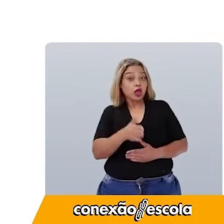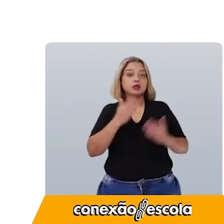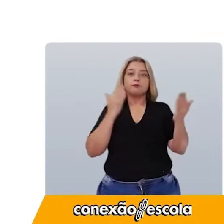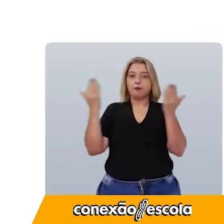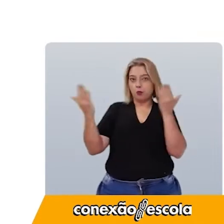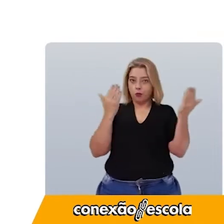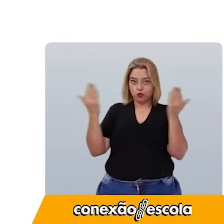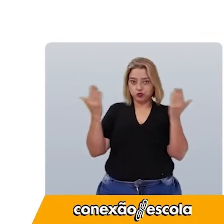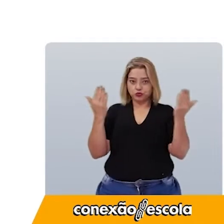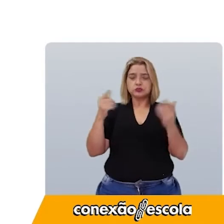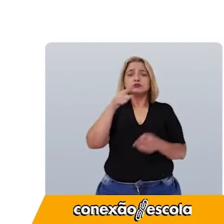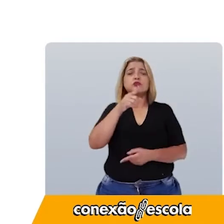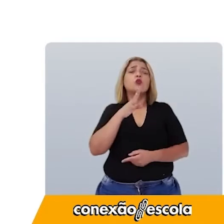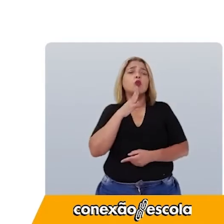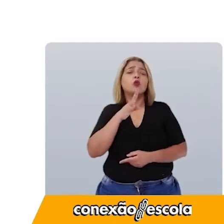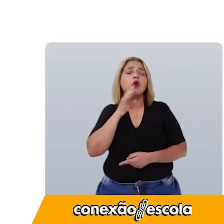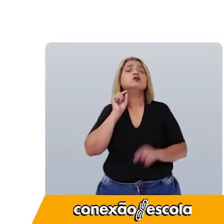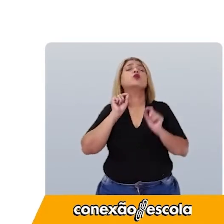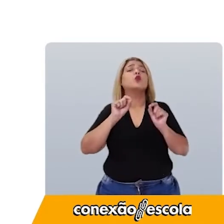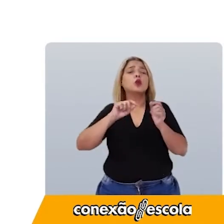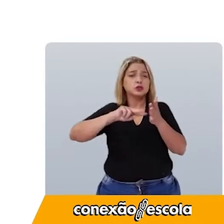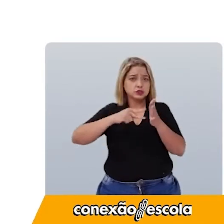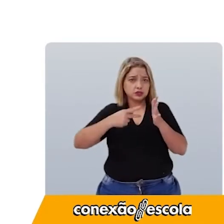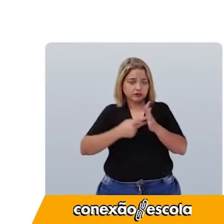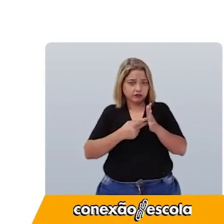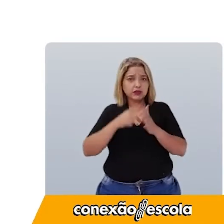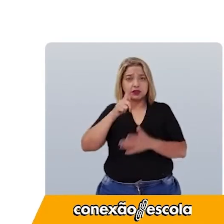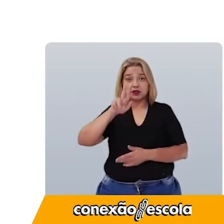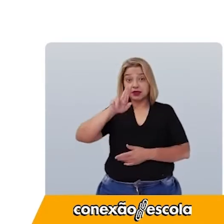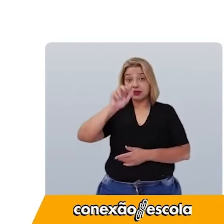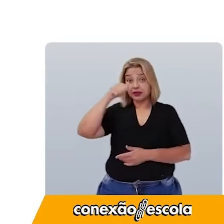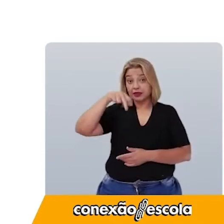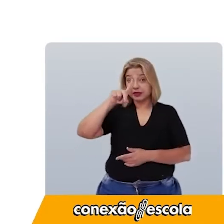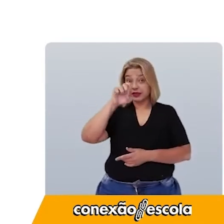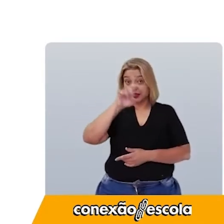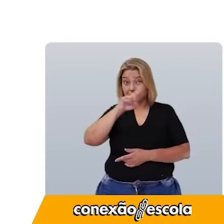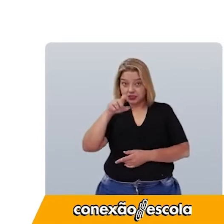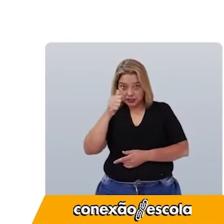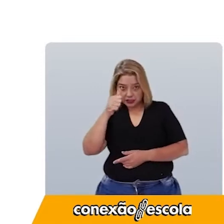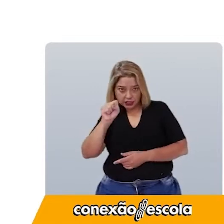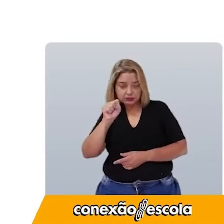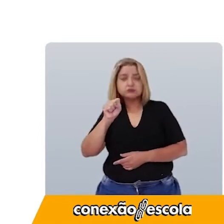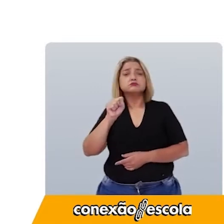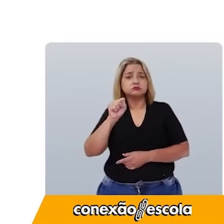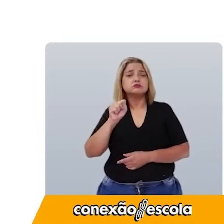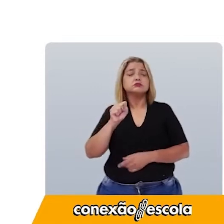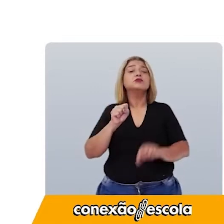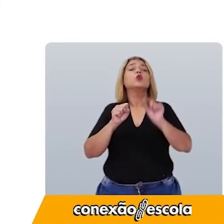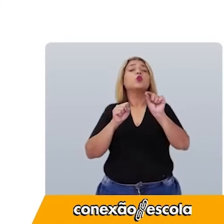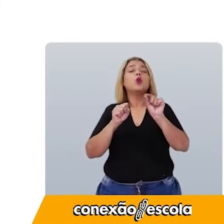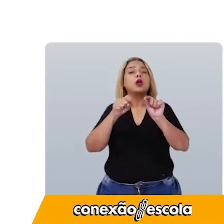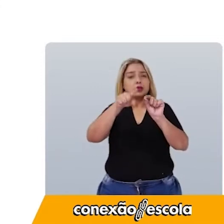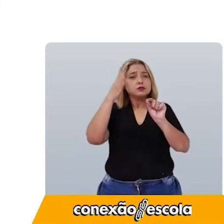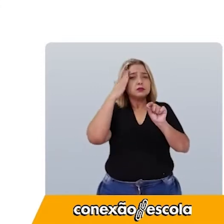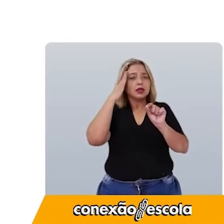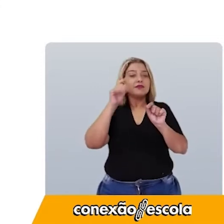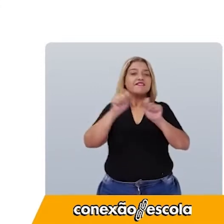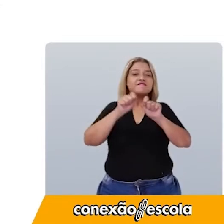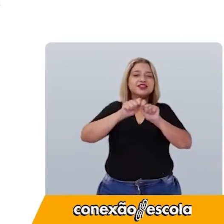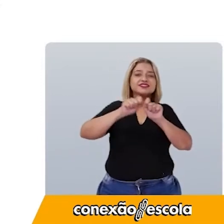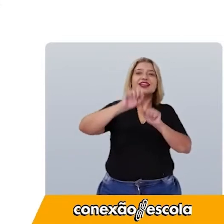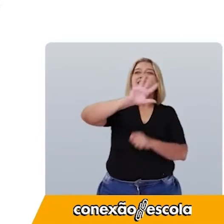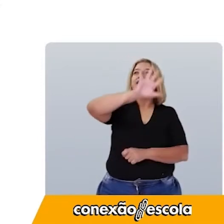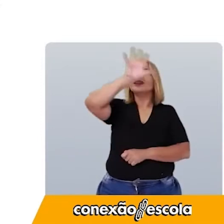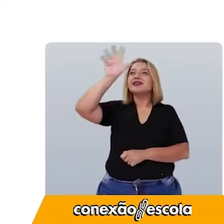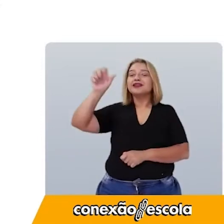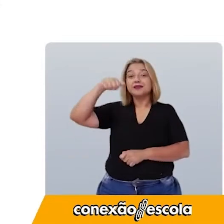Você sabe o que são grandezas? Sabia que para fazer um mapa, vários cálculos devem ser realizados?